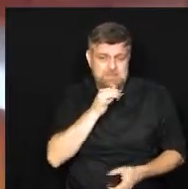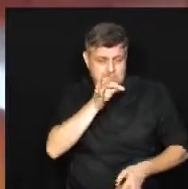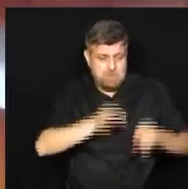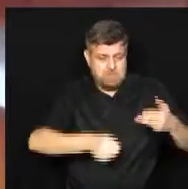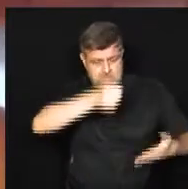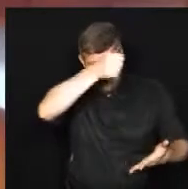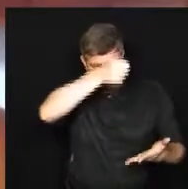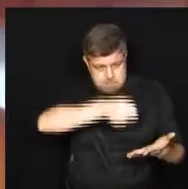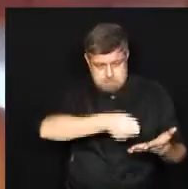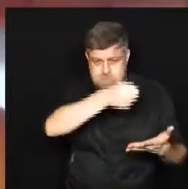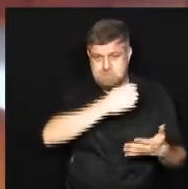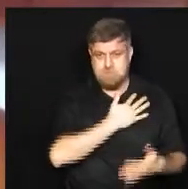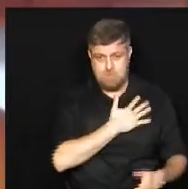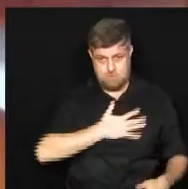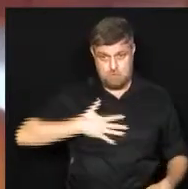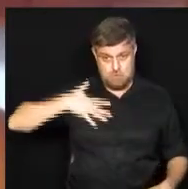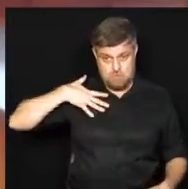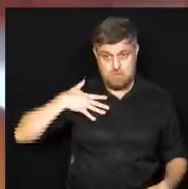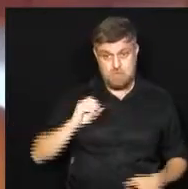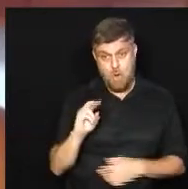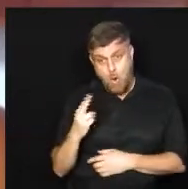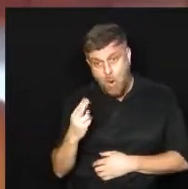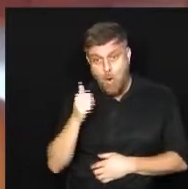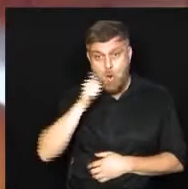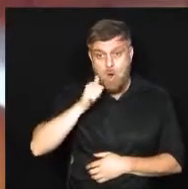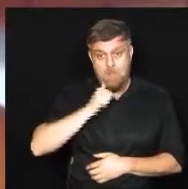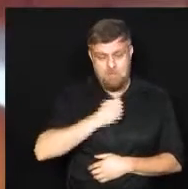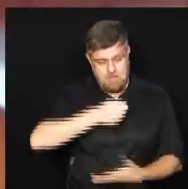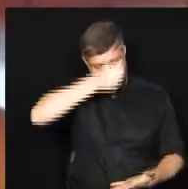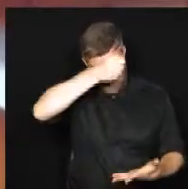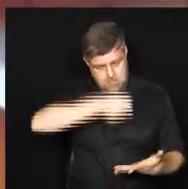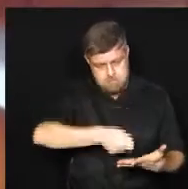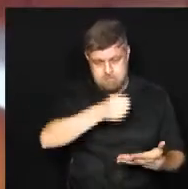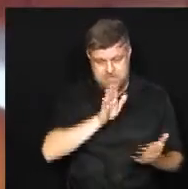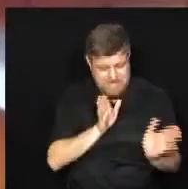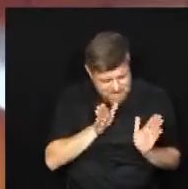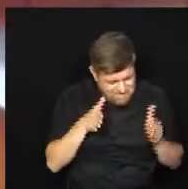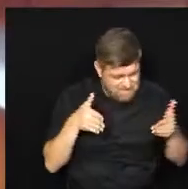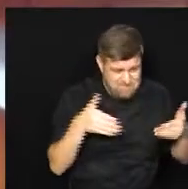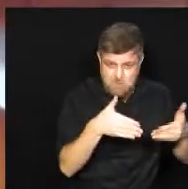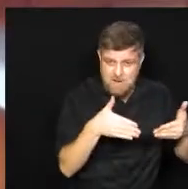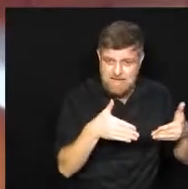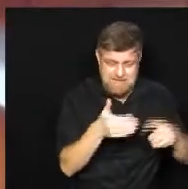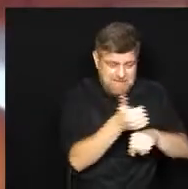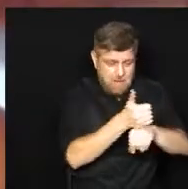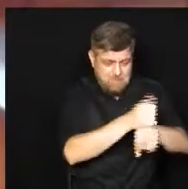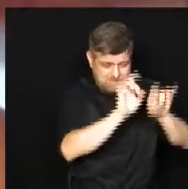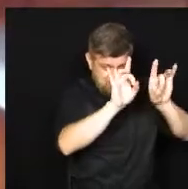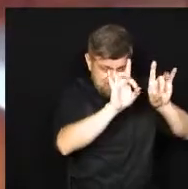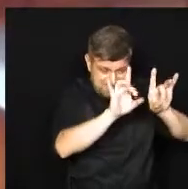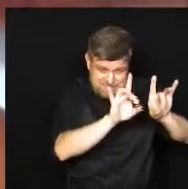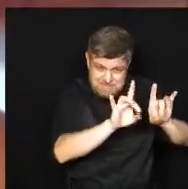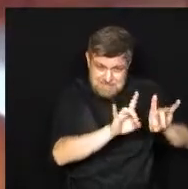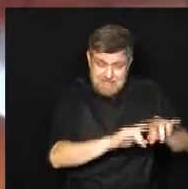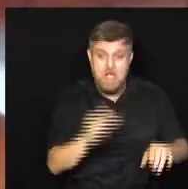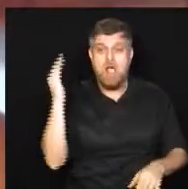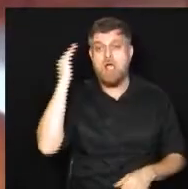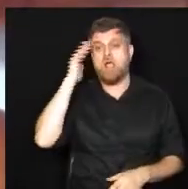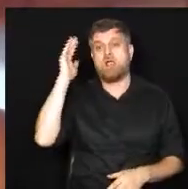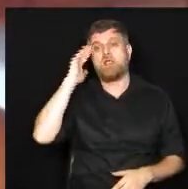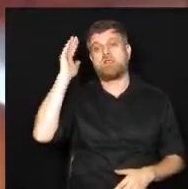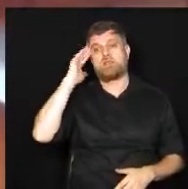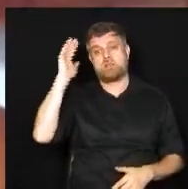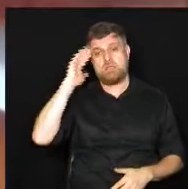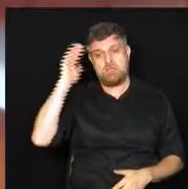uma juíza que tenha essa atuação específica, especializada, que possa, então, compreender